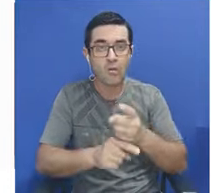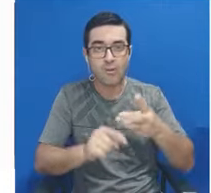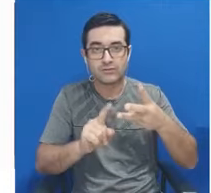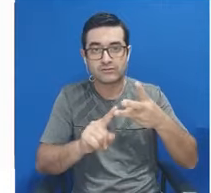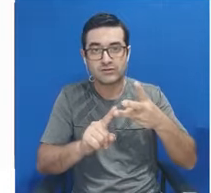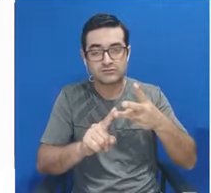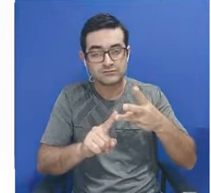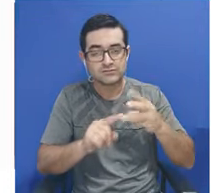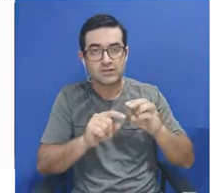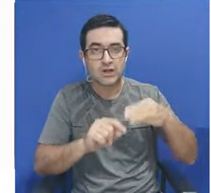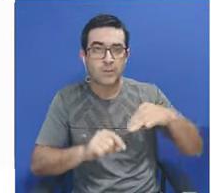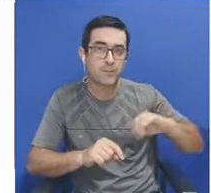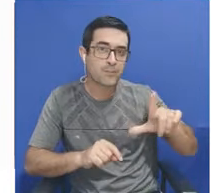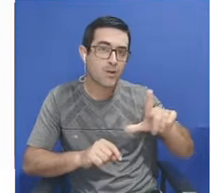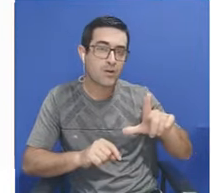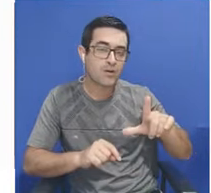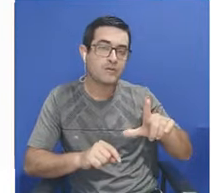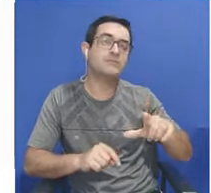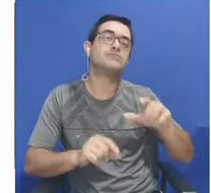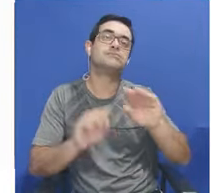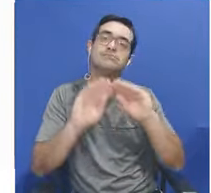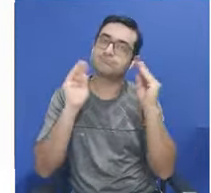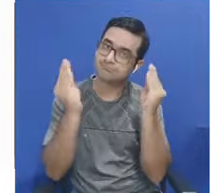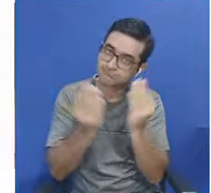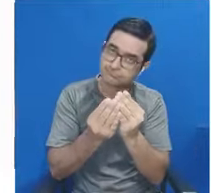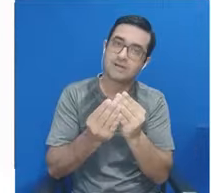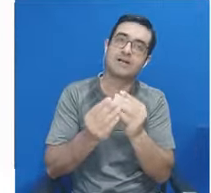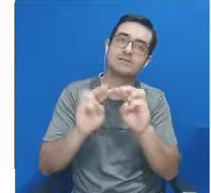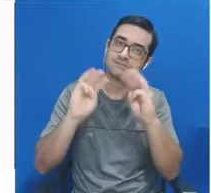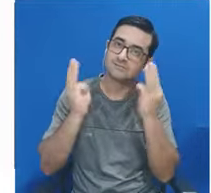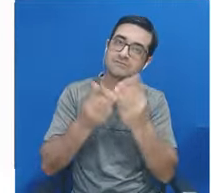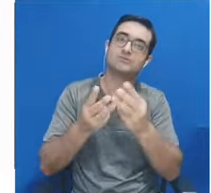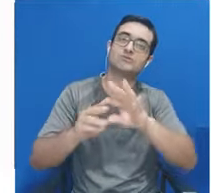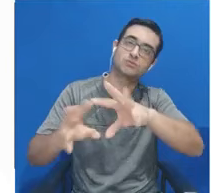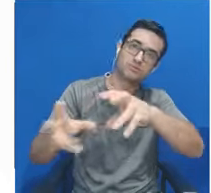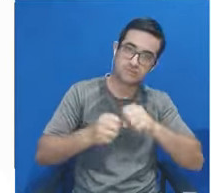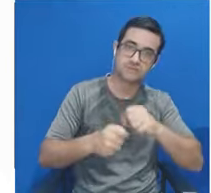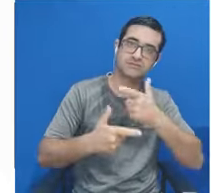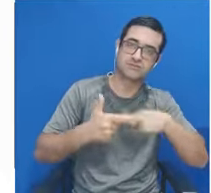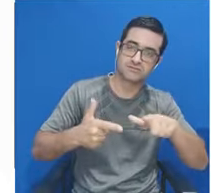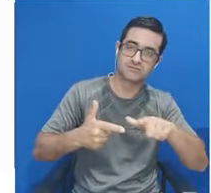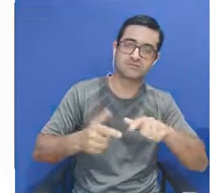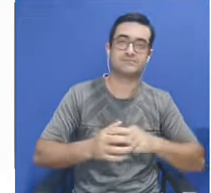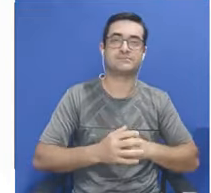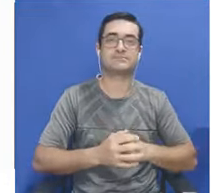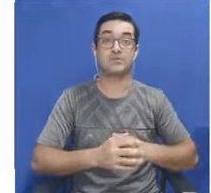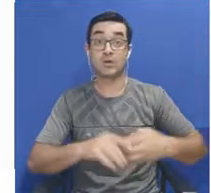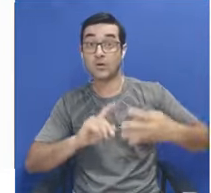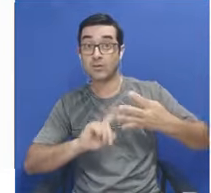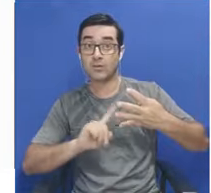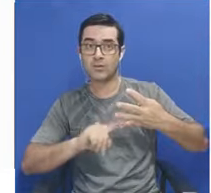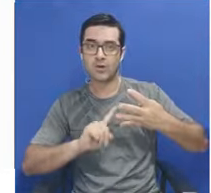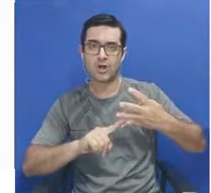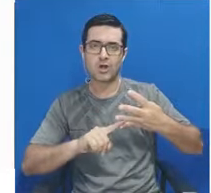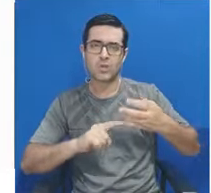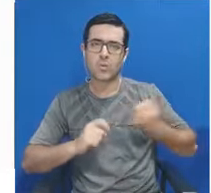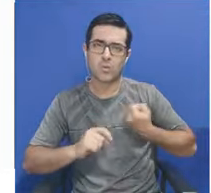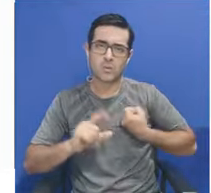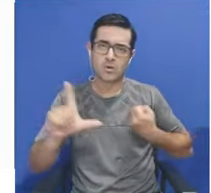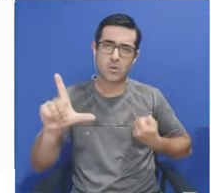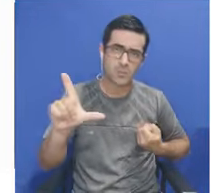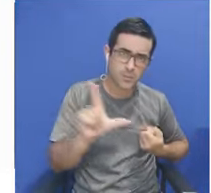molecular. Último passo, pego o menor número de mols que eu achei e divido todos eles por esse número. E vou